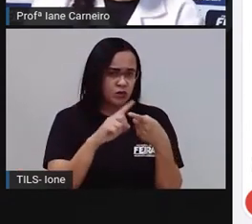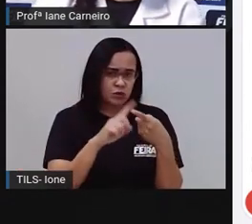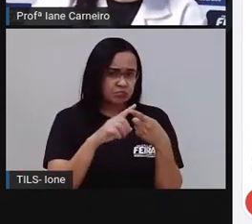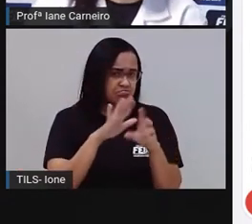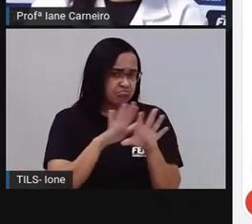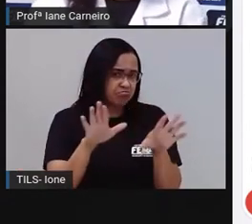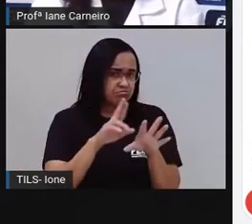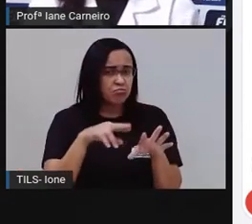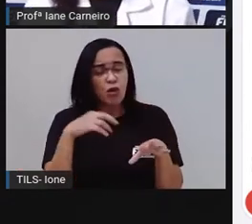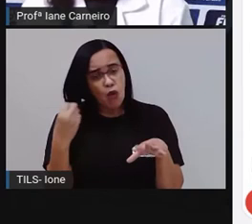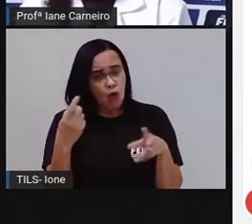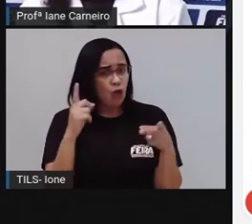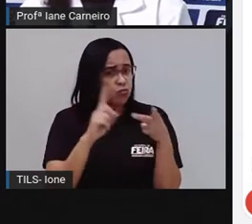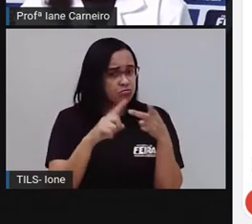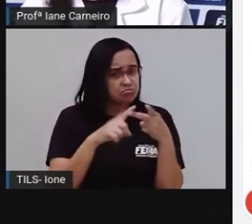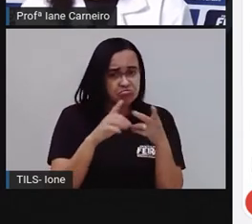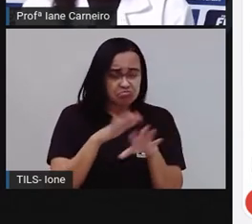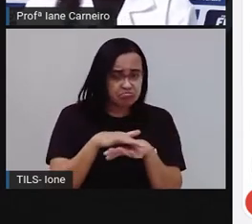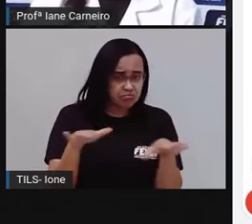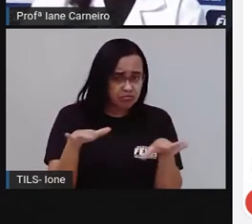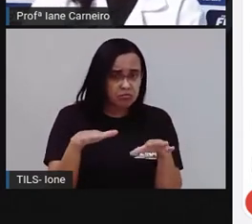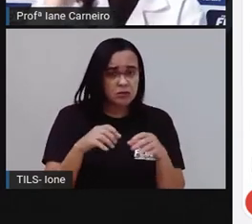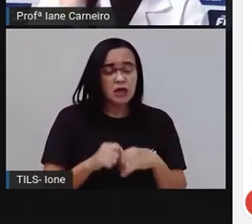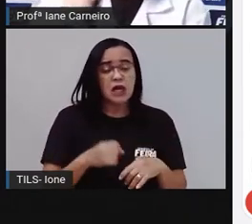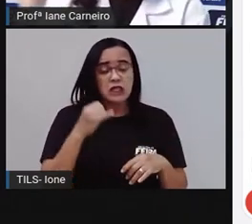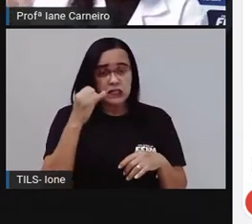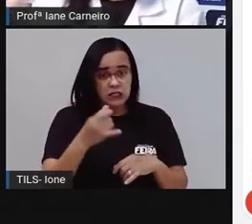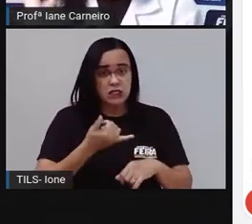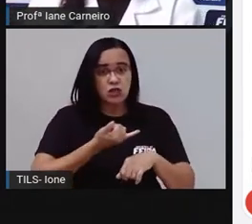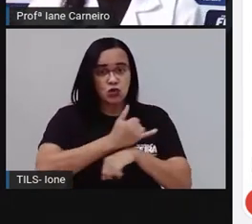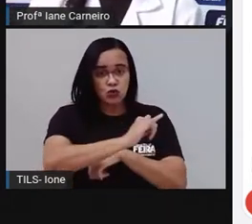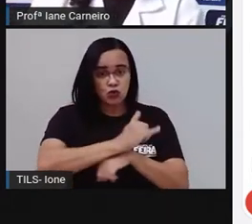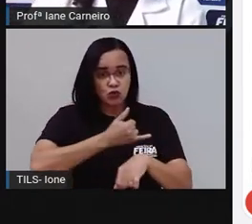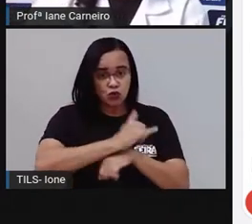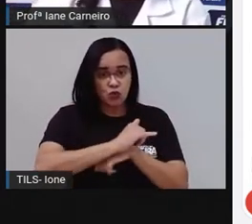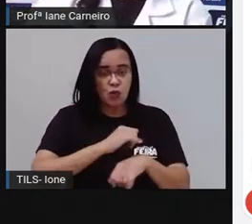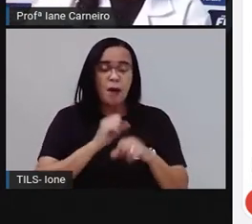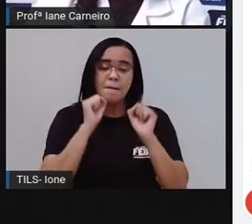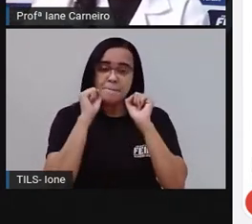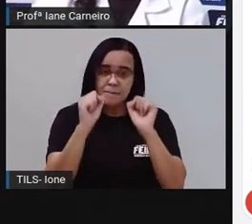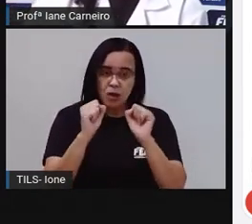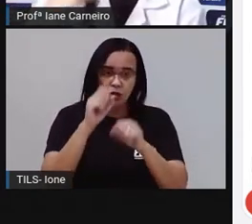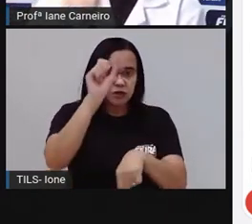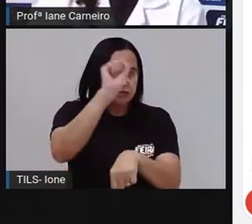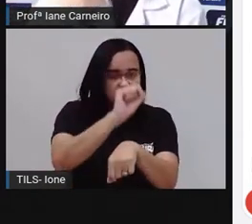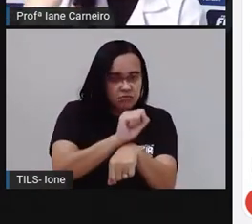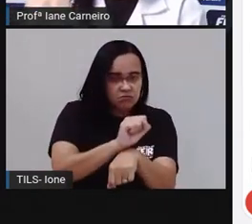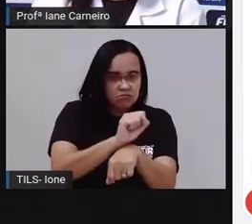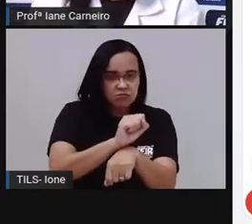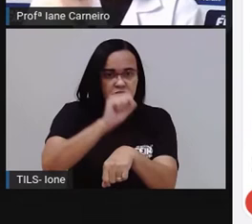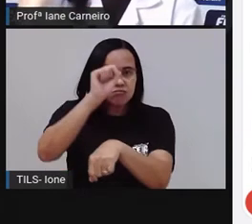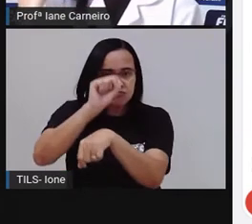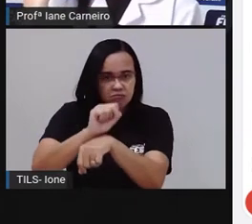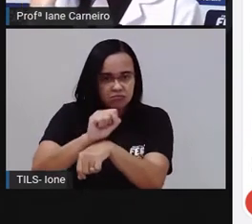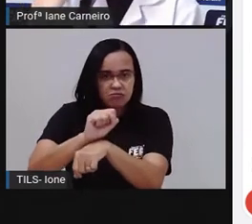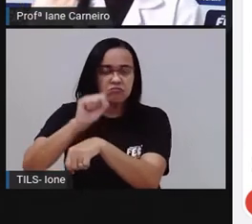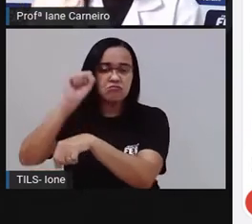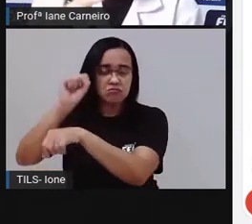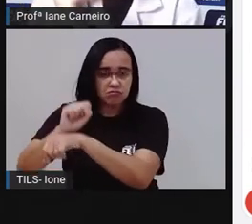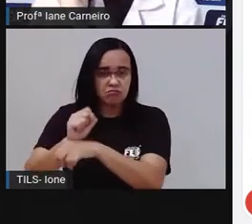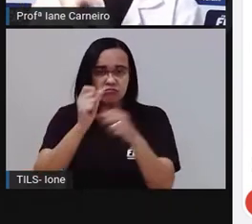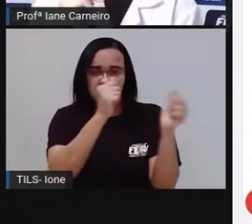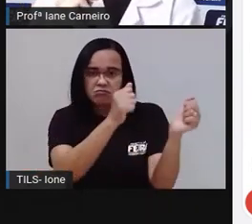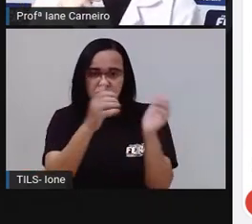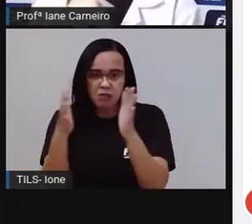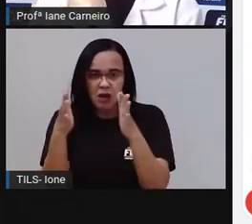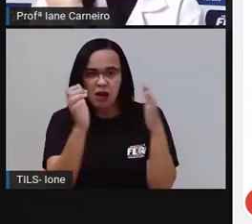tá certo? Se você estiver no YouTube, você pode ir pausando o vídeo, tá certo? Para você ir escrevendo no seu